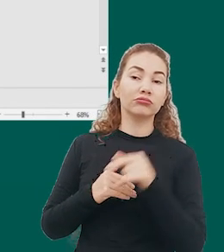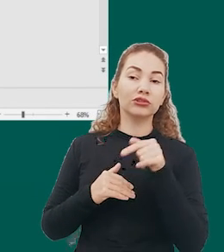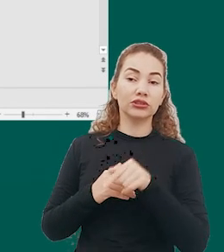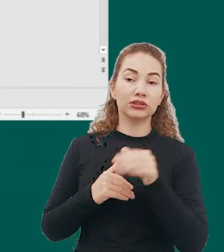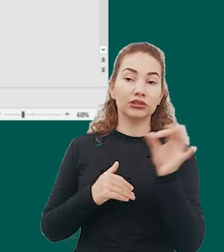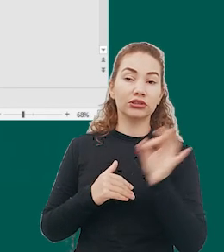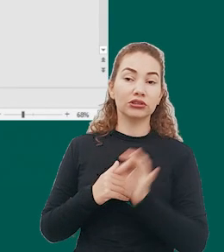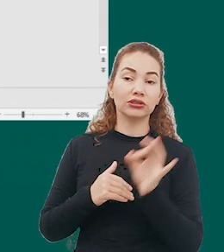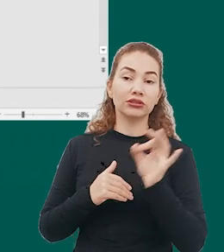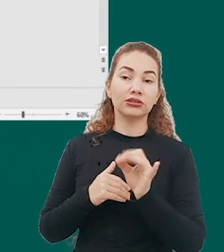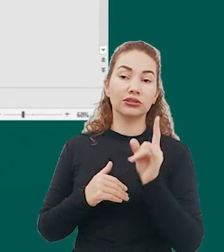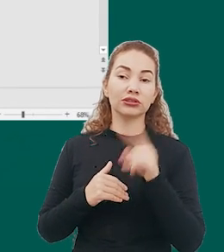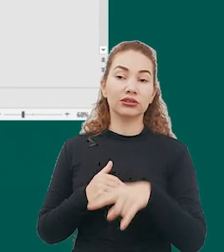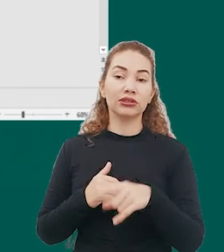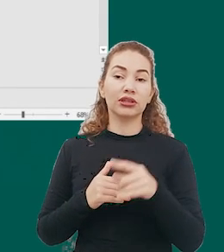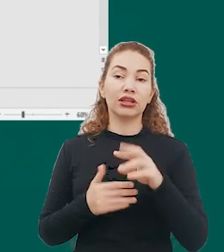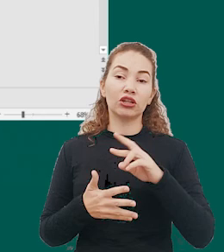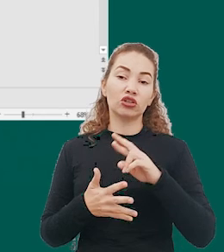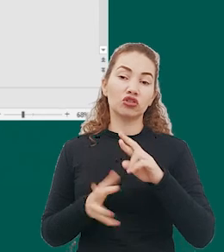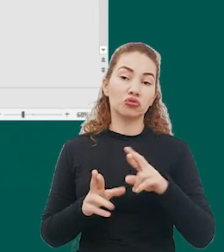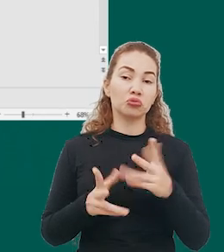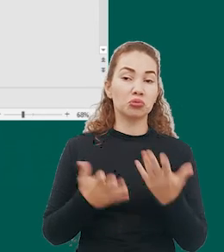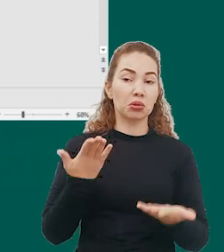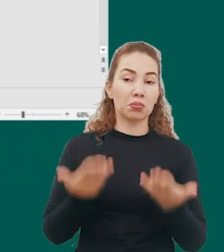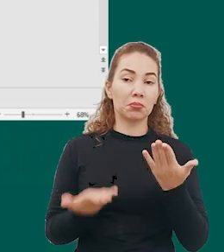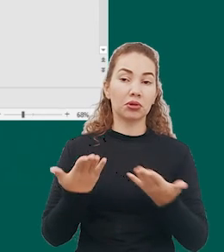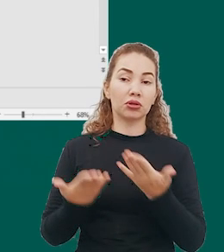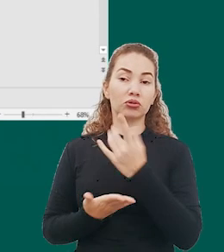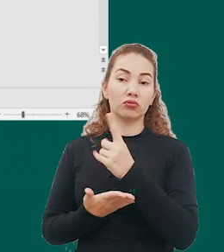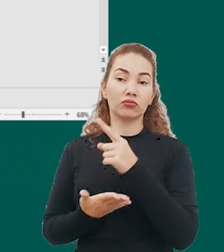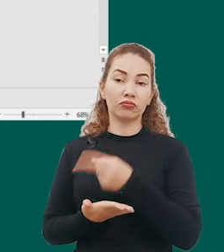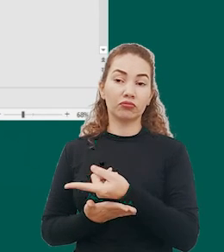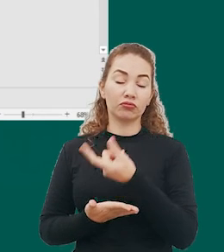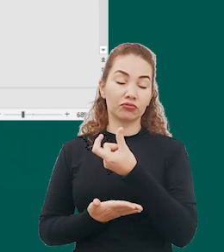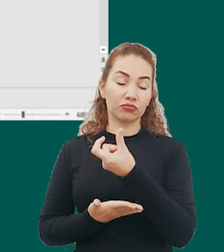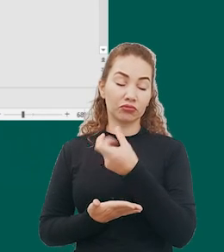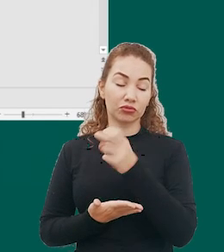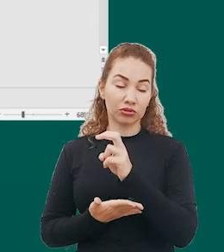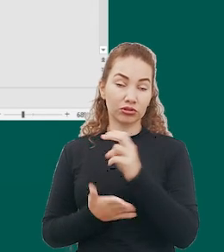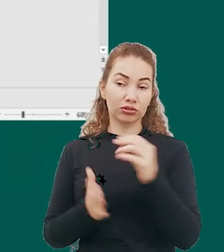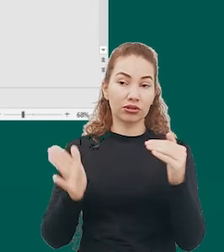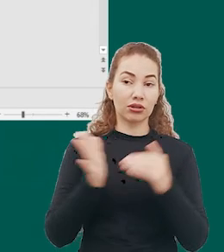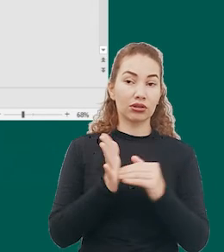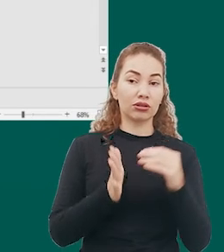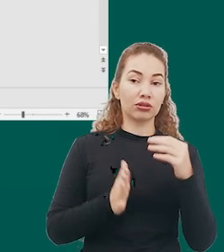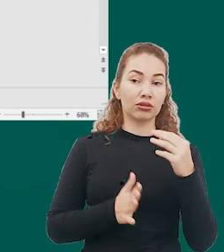este percentual, ele varia de entre 1,5% e